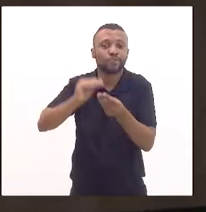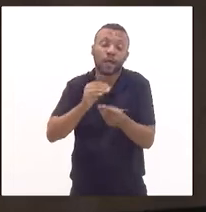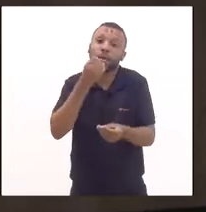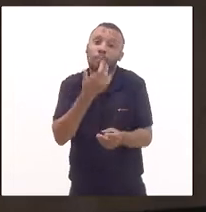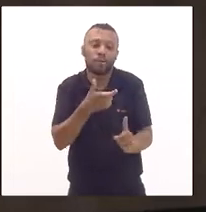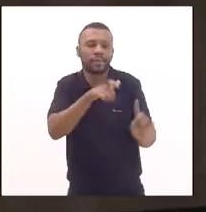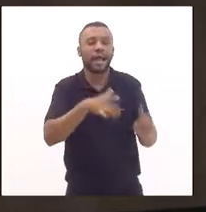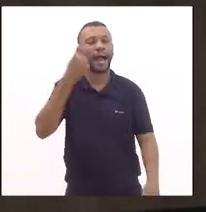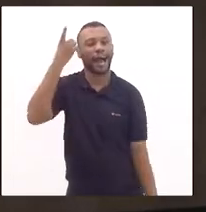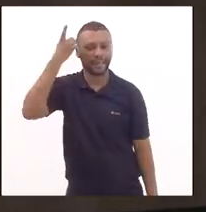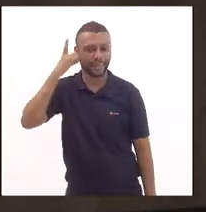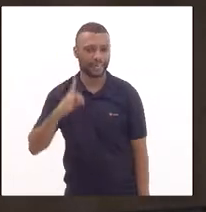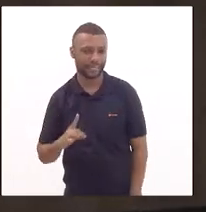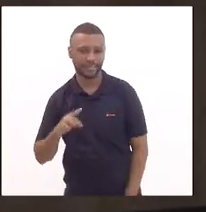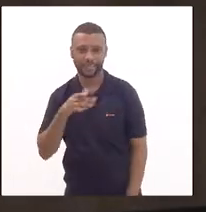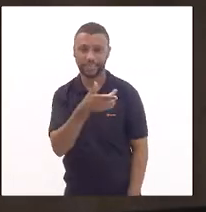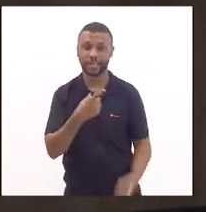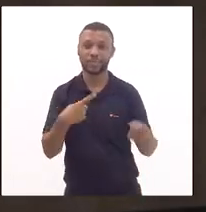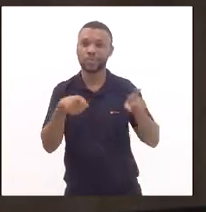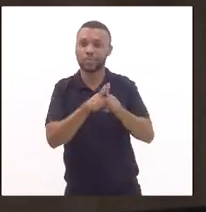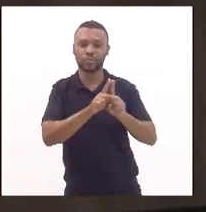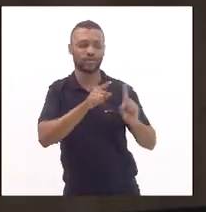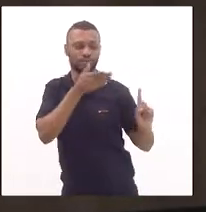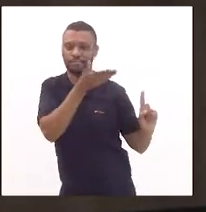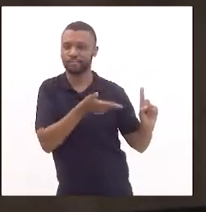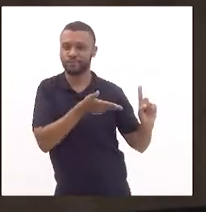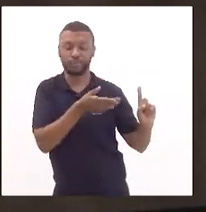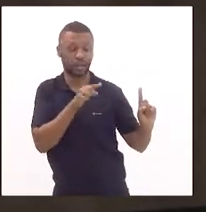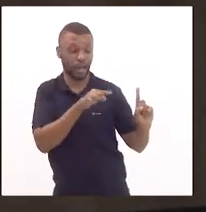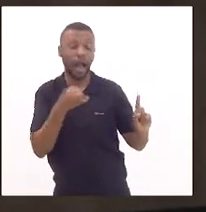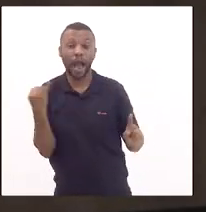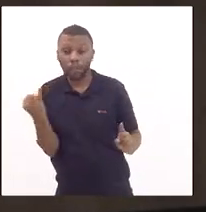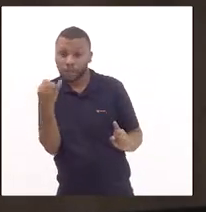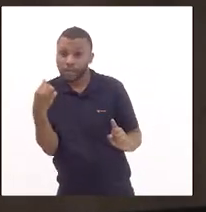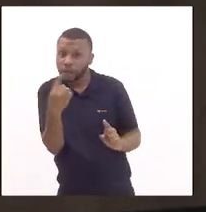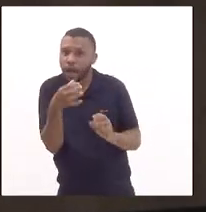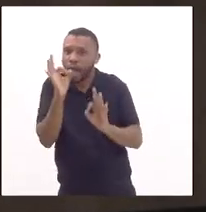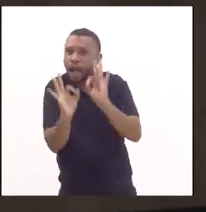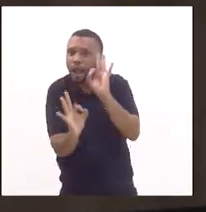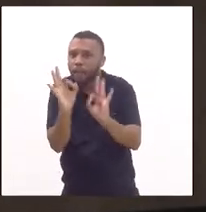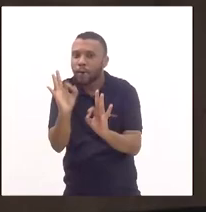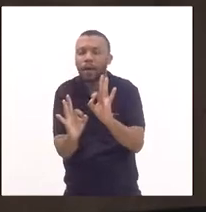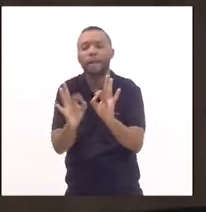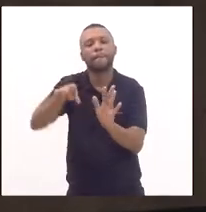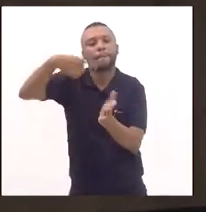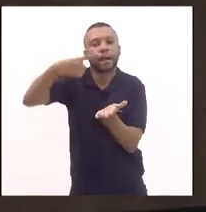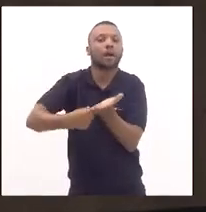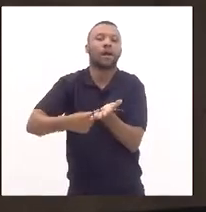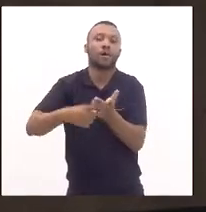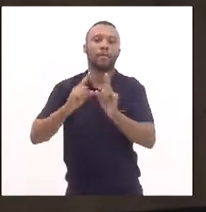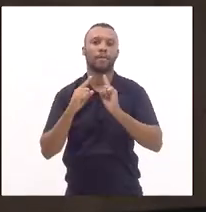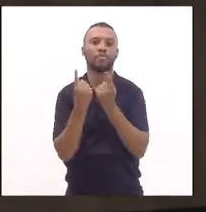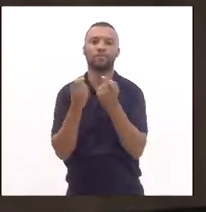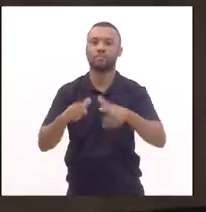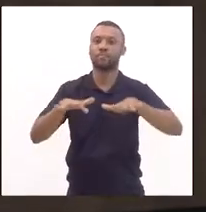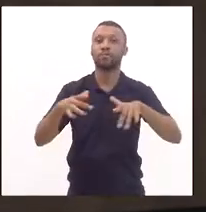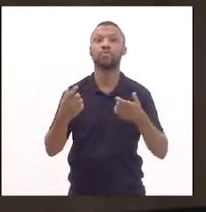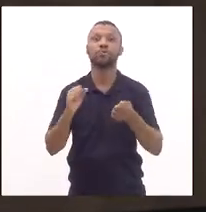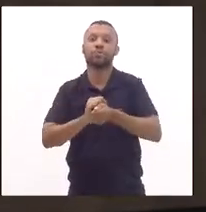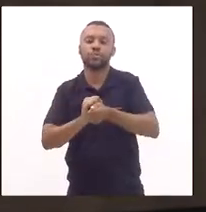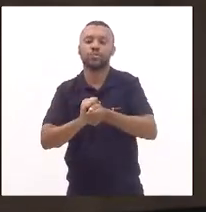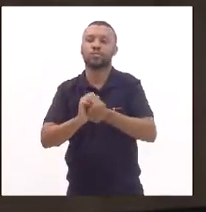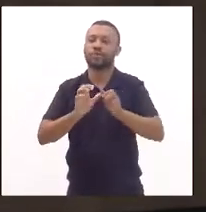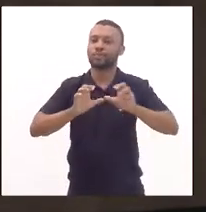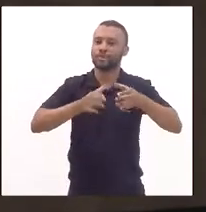Dani está aqui ao meu lado, viu, Dani, a importância da gente fazer uma audiência pública com a Comissão de